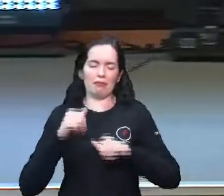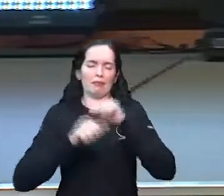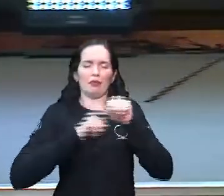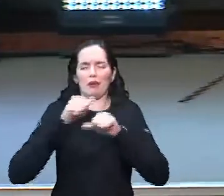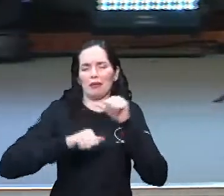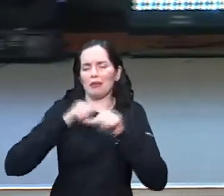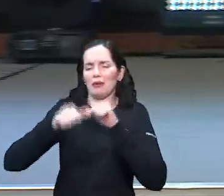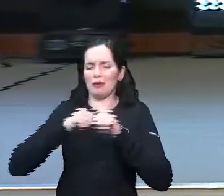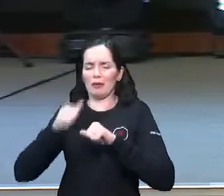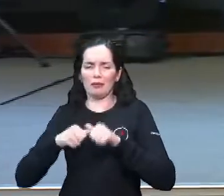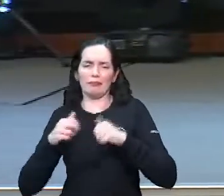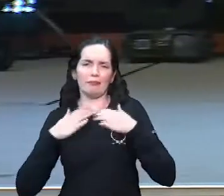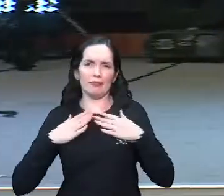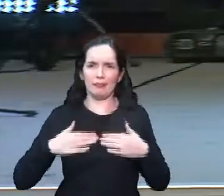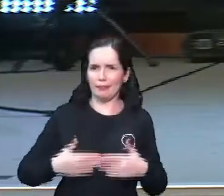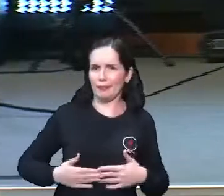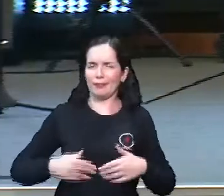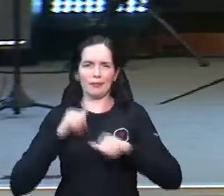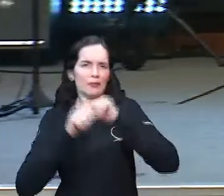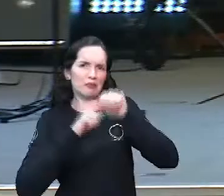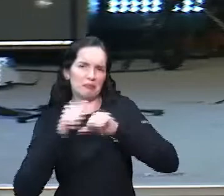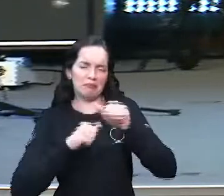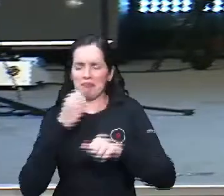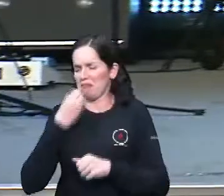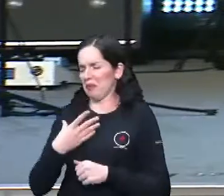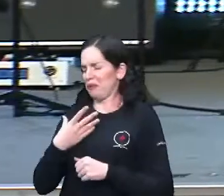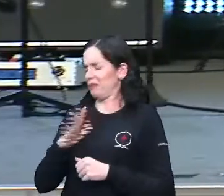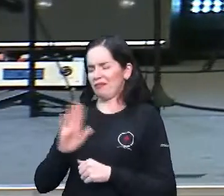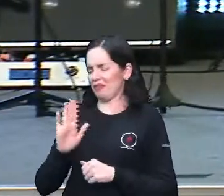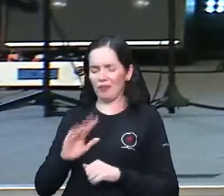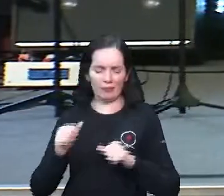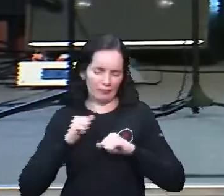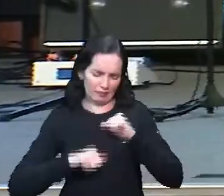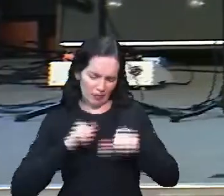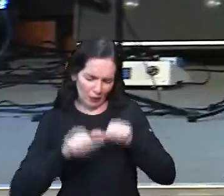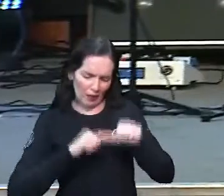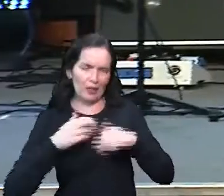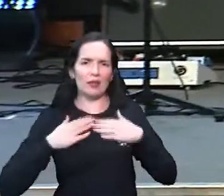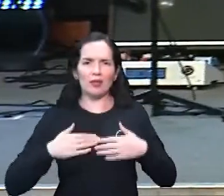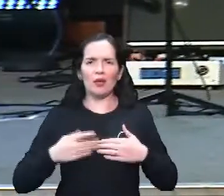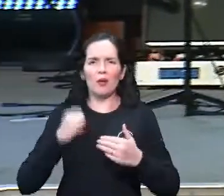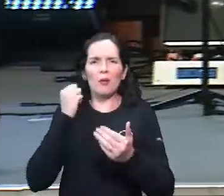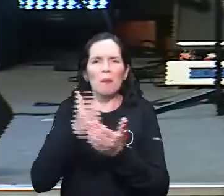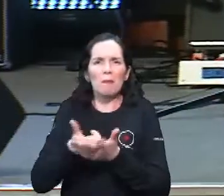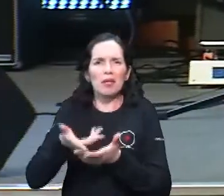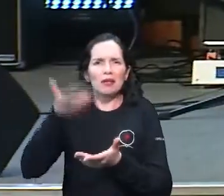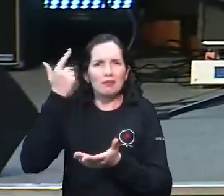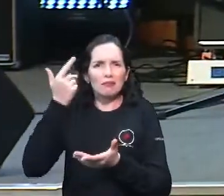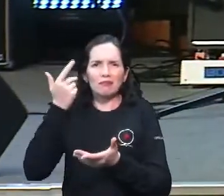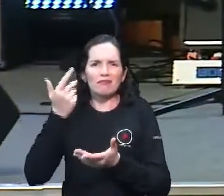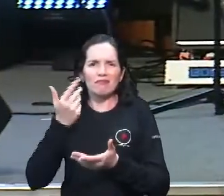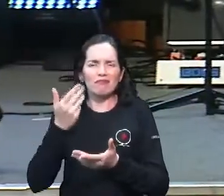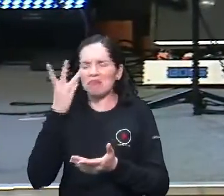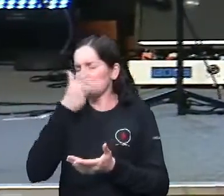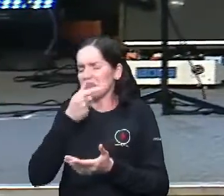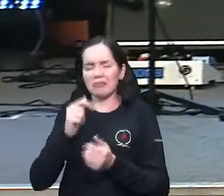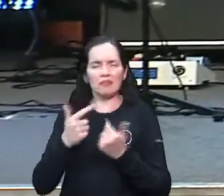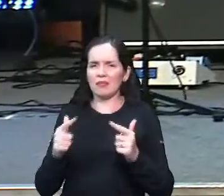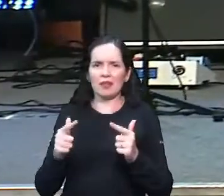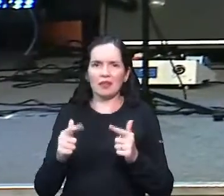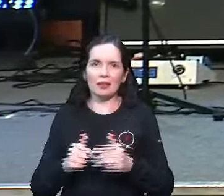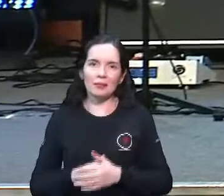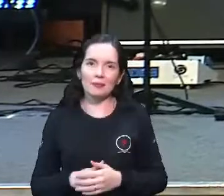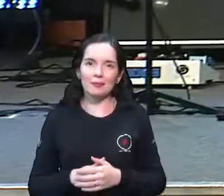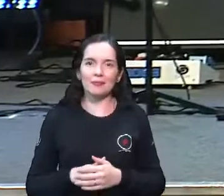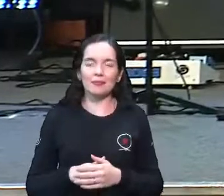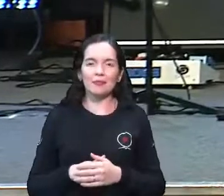aí fica, tira a roupa, coloca a roupa, tira a roupa, essa estava boa, mas não está mais, essa eu comprei ontem, mas era bonita, mas não é mais, essa confusão, que eu